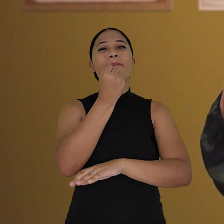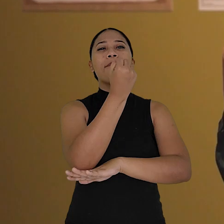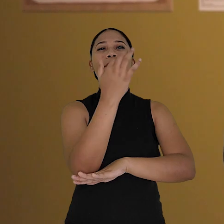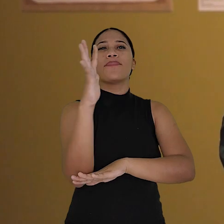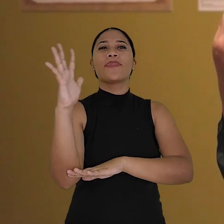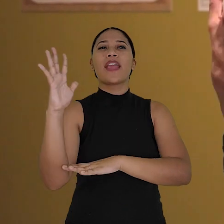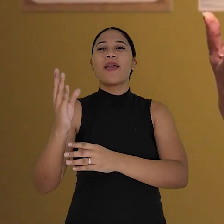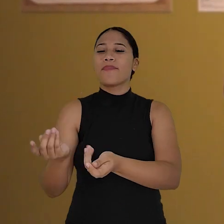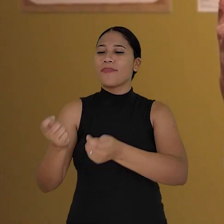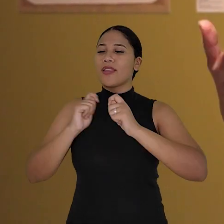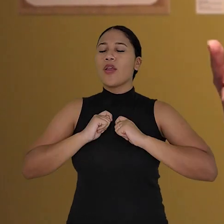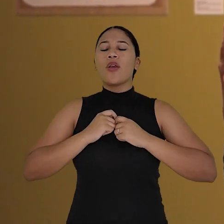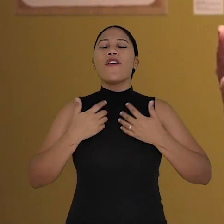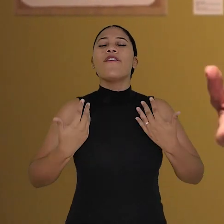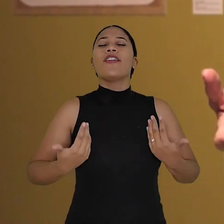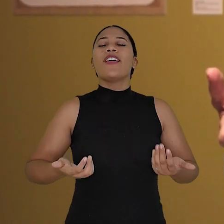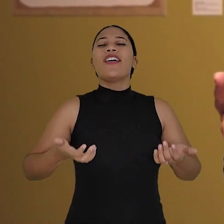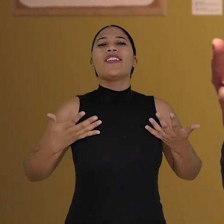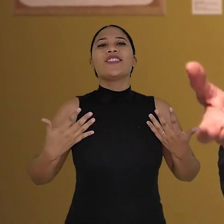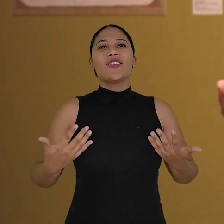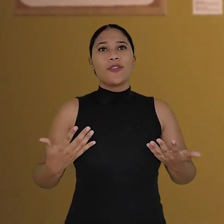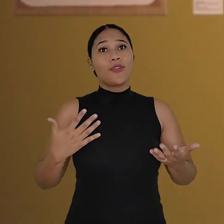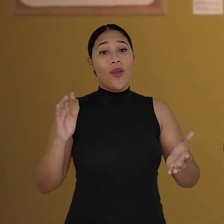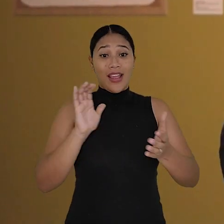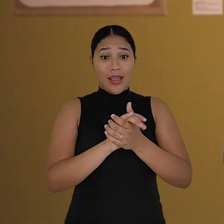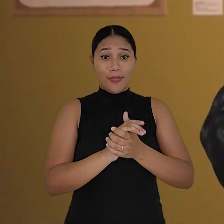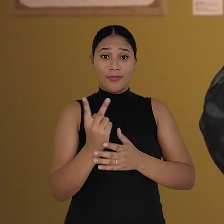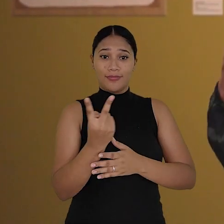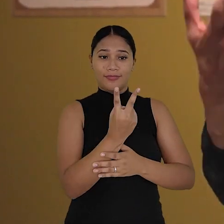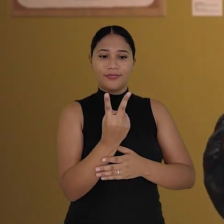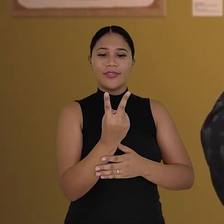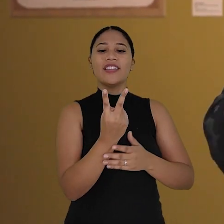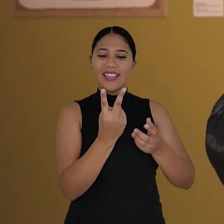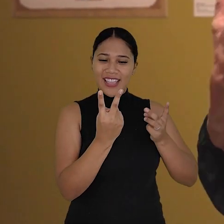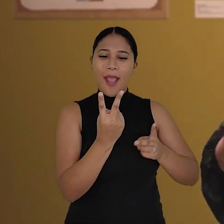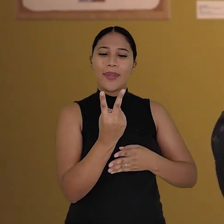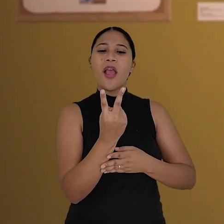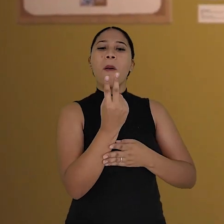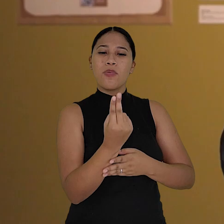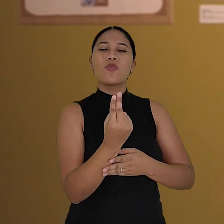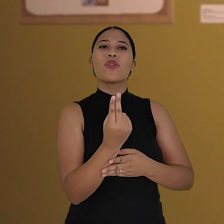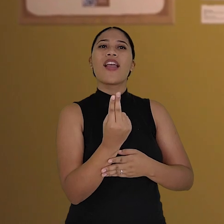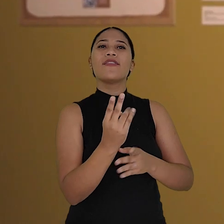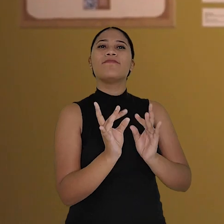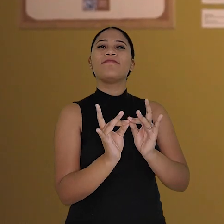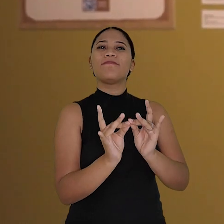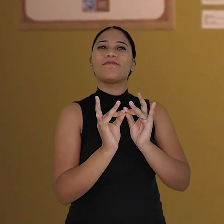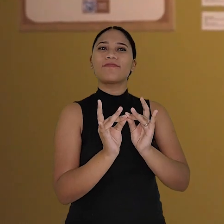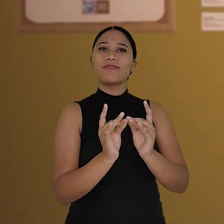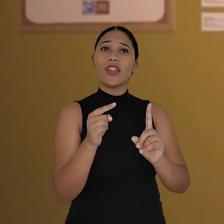ele o frescor da zona da mata, né? Então, o casamento dele sempre andou